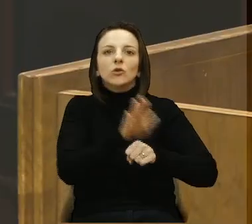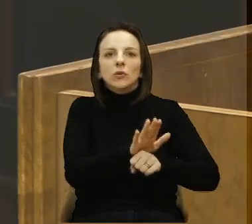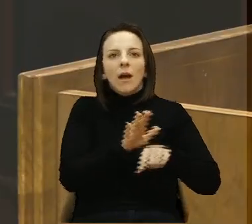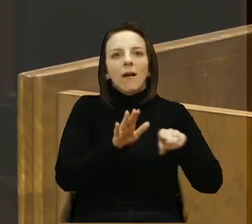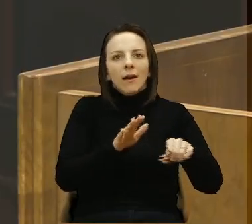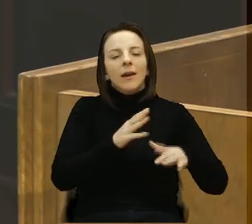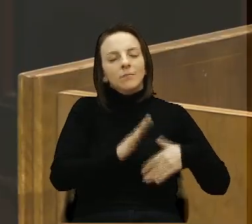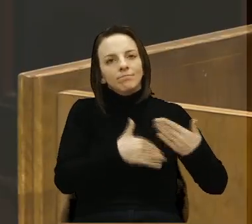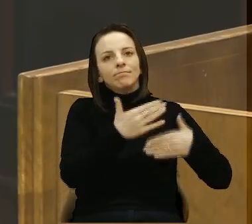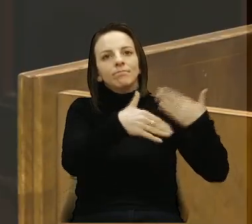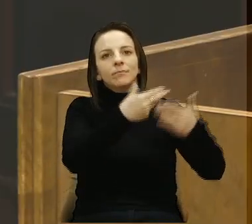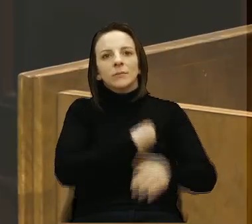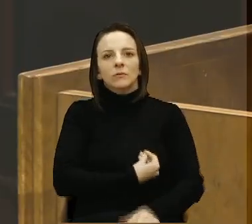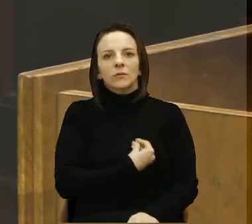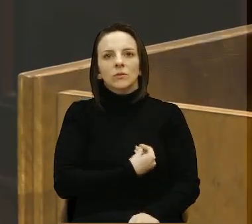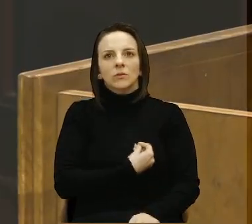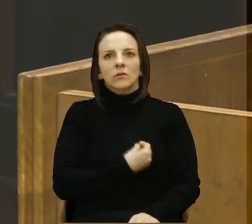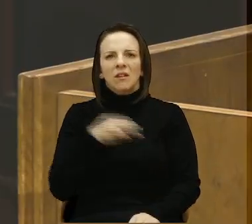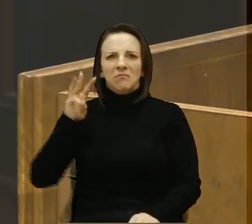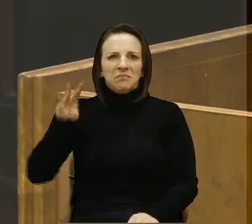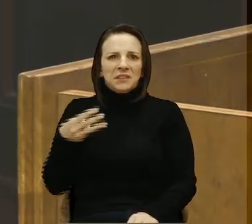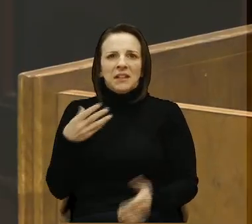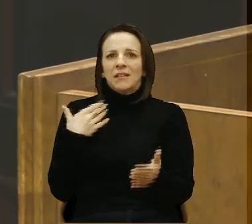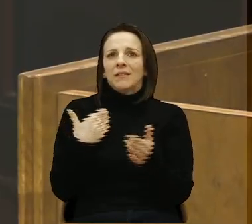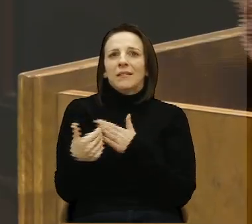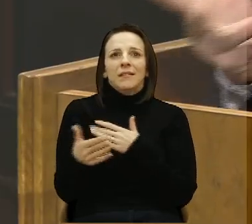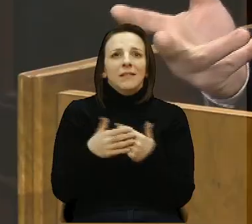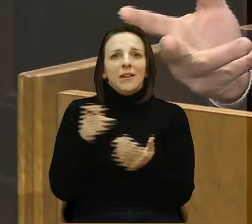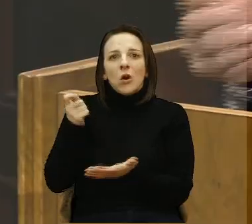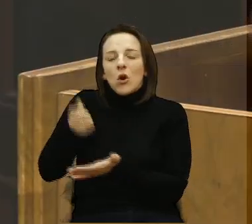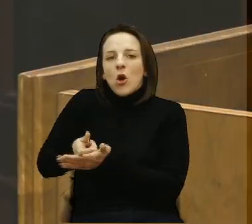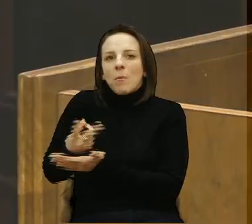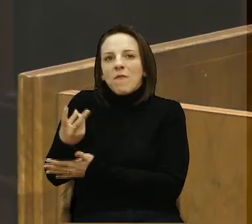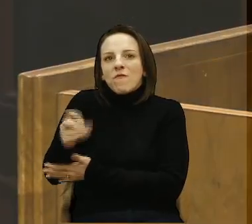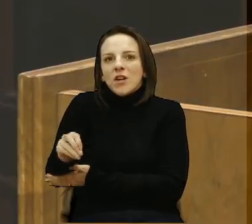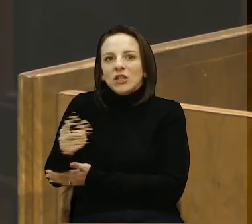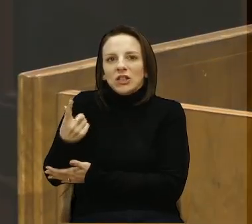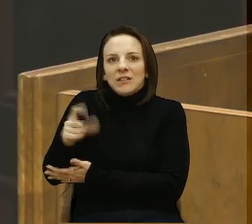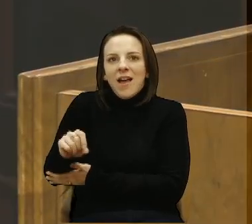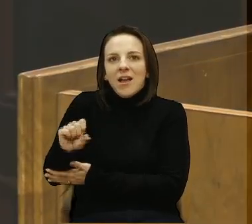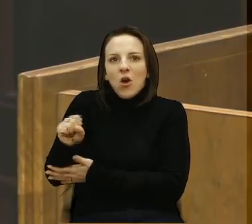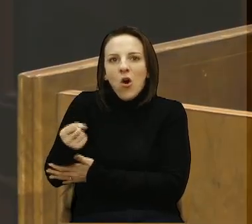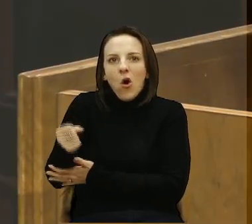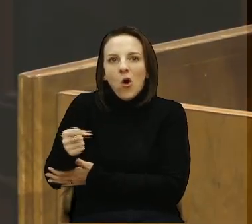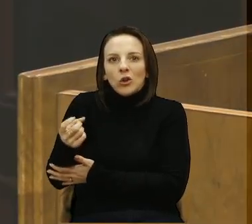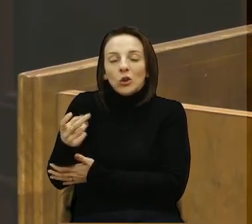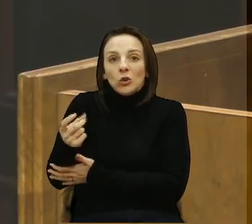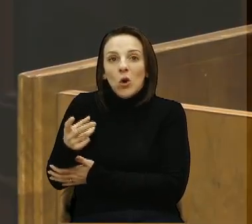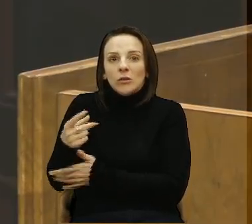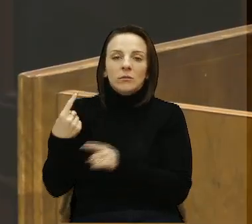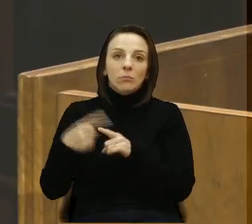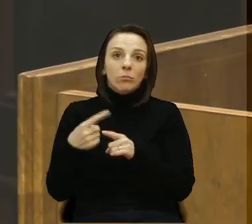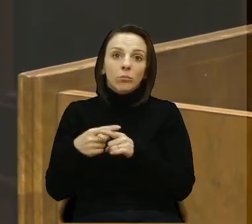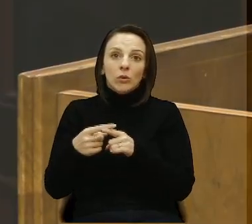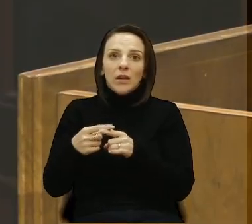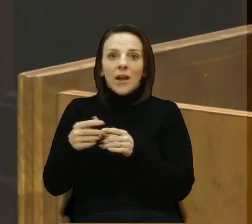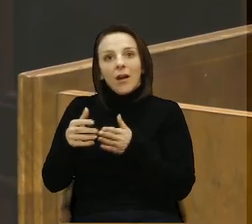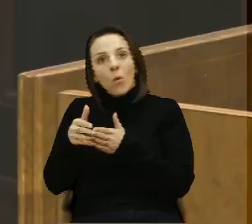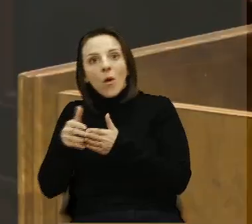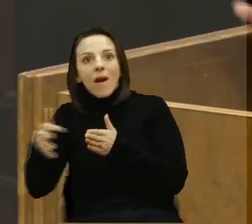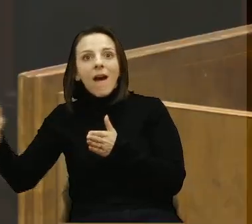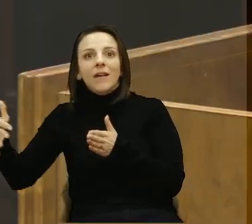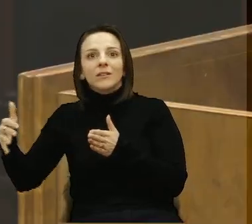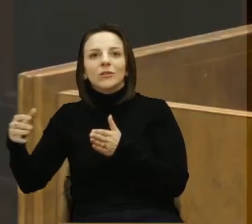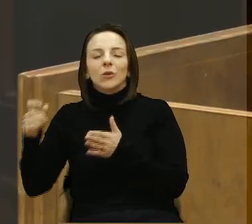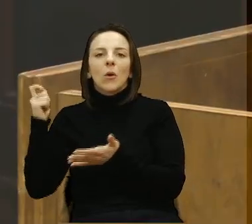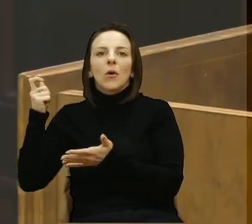Para a Visate, tanto faz ela cobrar os R$20, ou cobrar 10, ou cobrar 8, ou cobrar 12. Ela cobra aquilo que é necessário, é uma